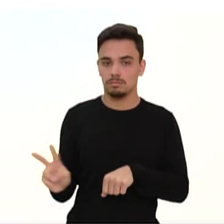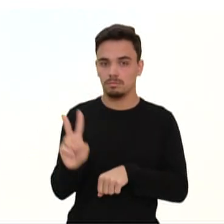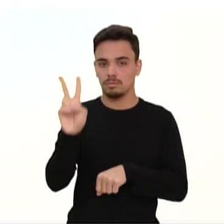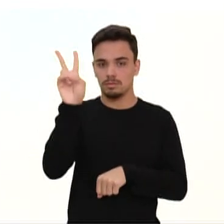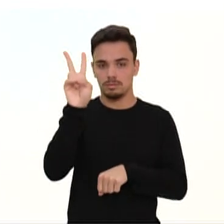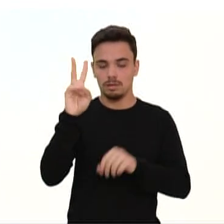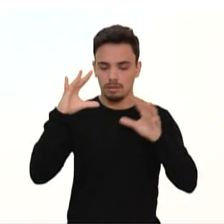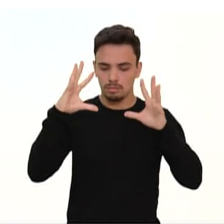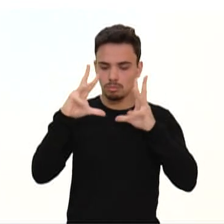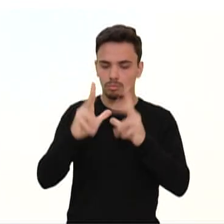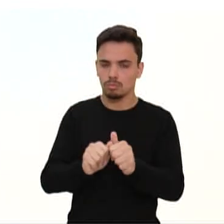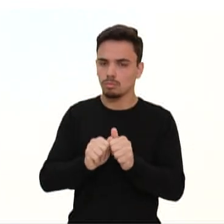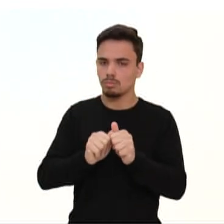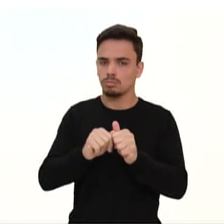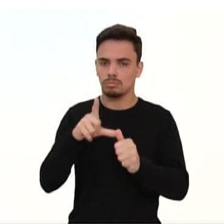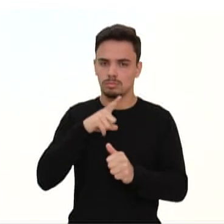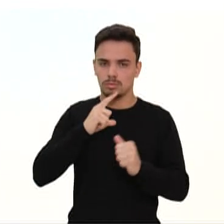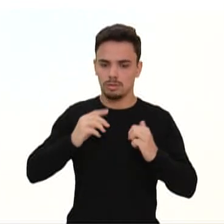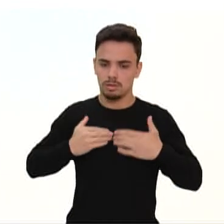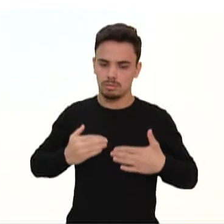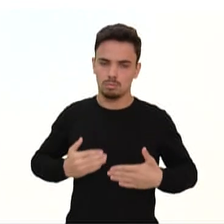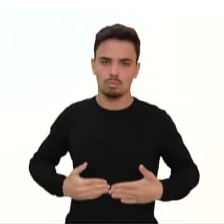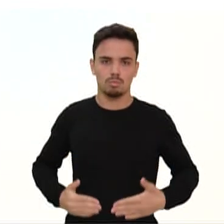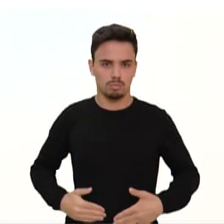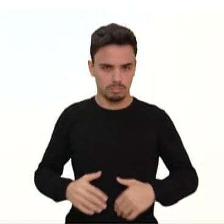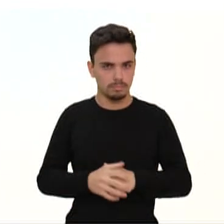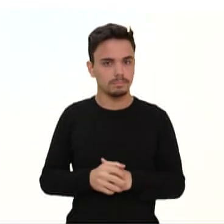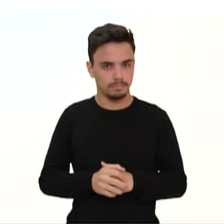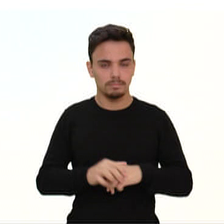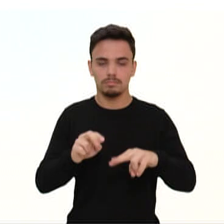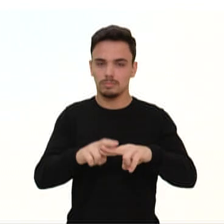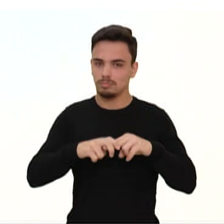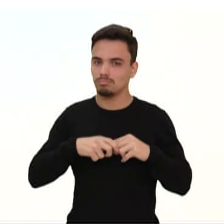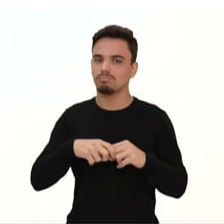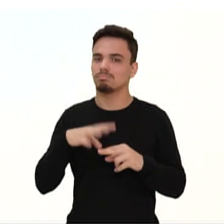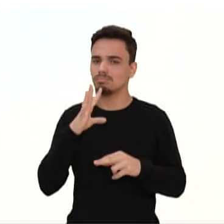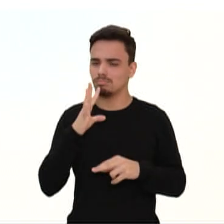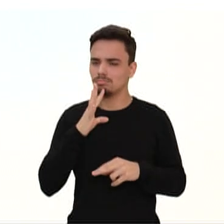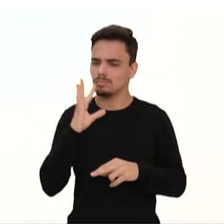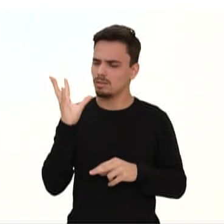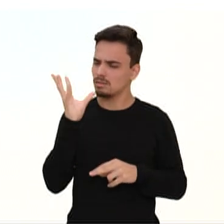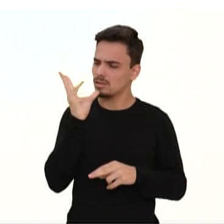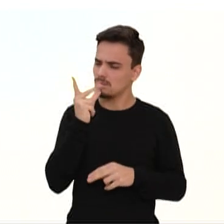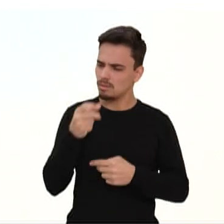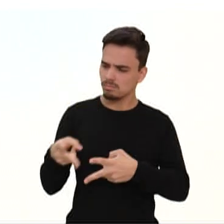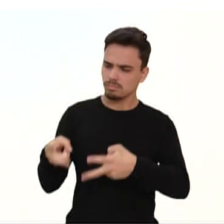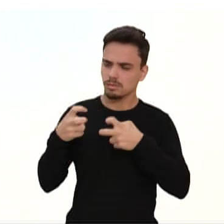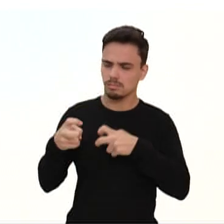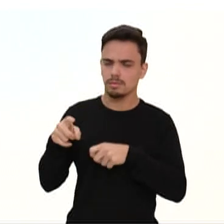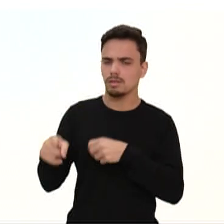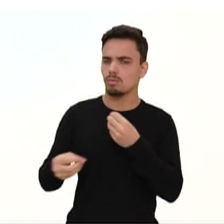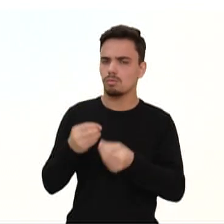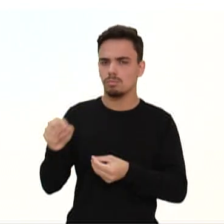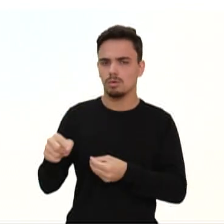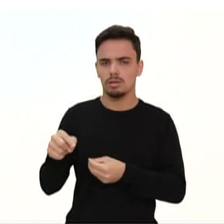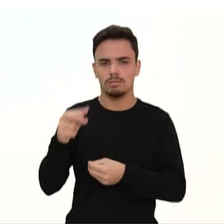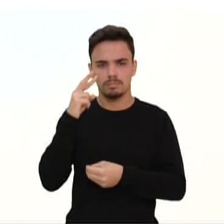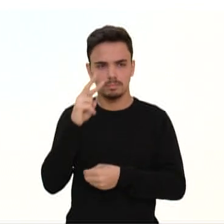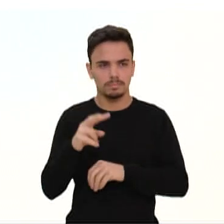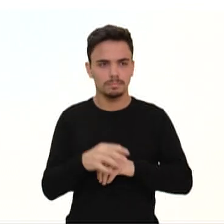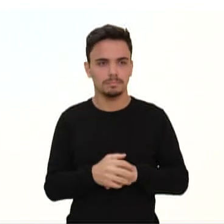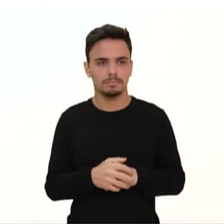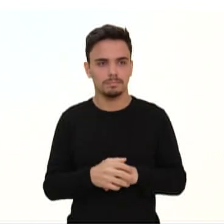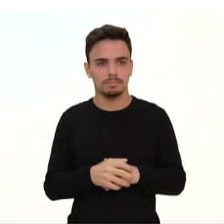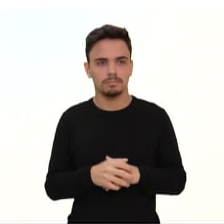Nietzsche, tudo que existe é corpo. Isso que a gente demora para reconhecer na visão dele. É uma visão mais amadurecida para